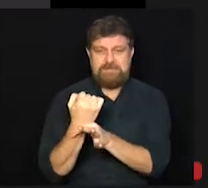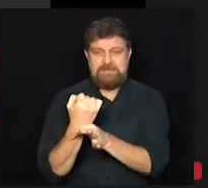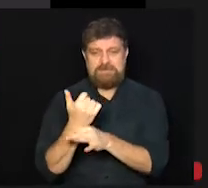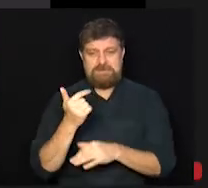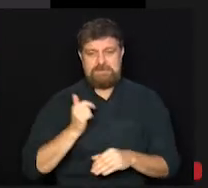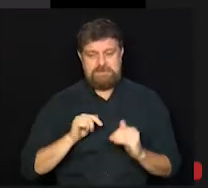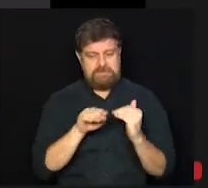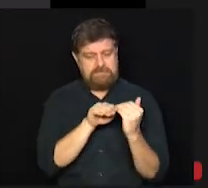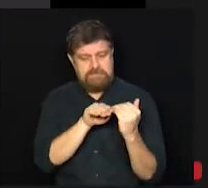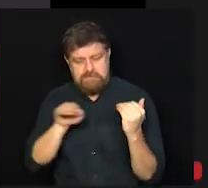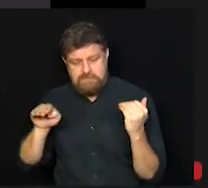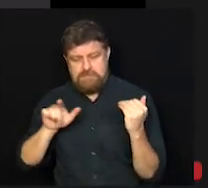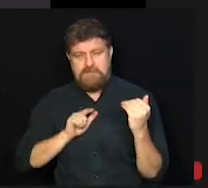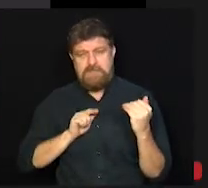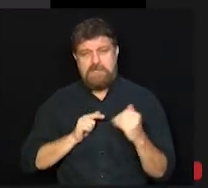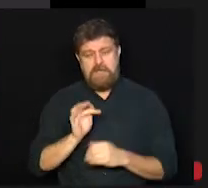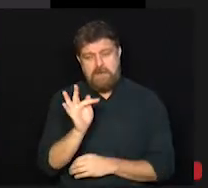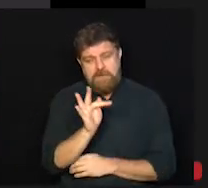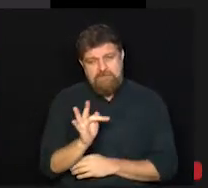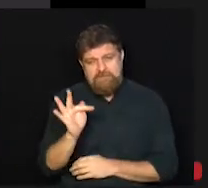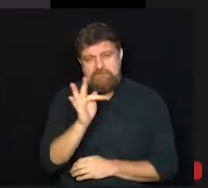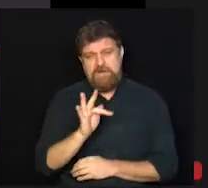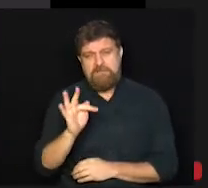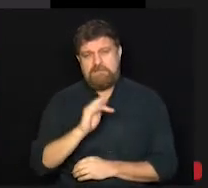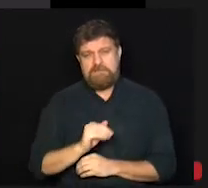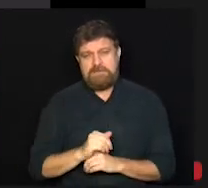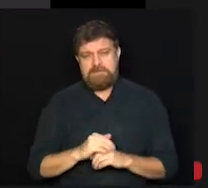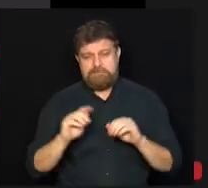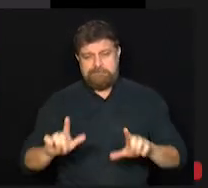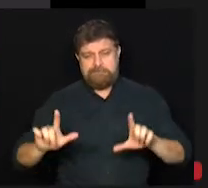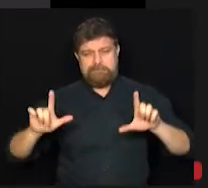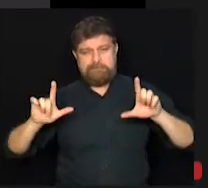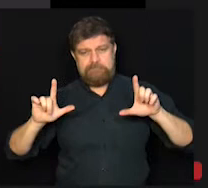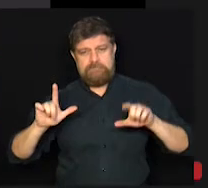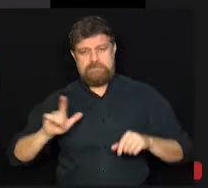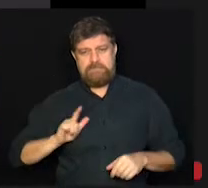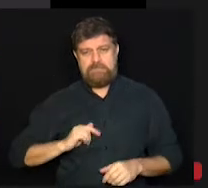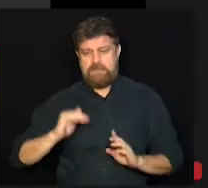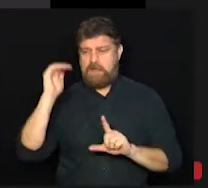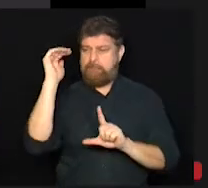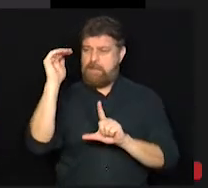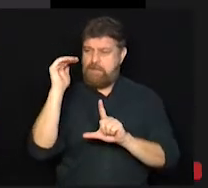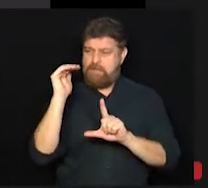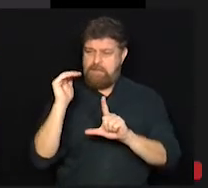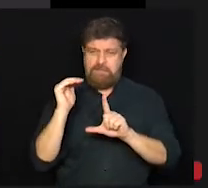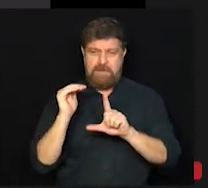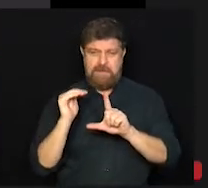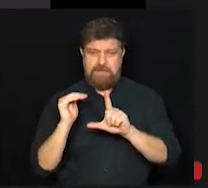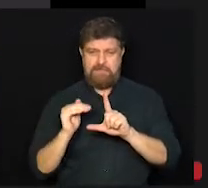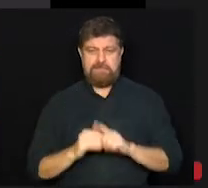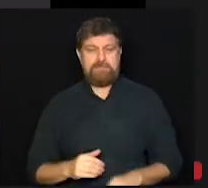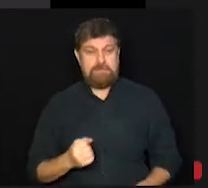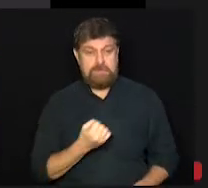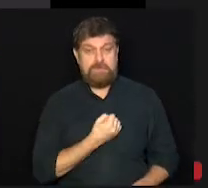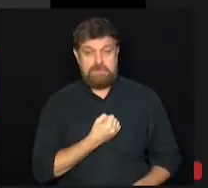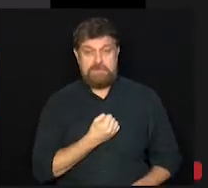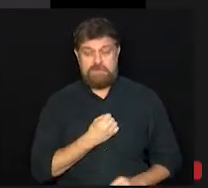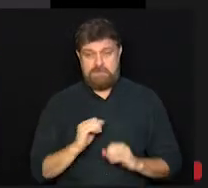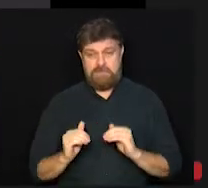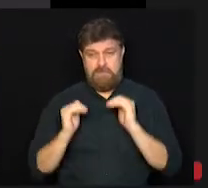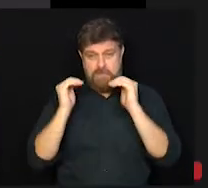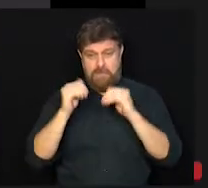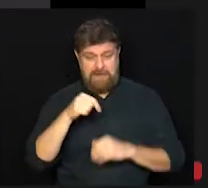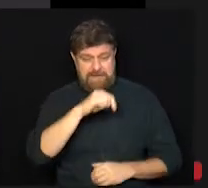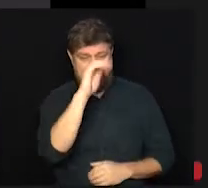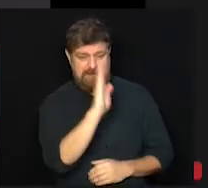uma universidade que aparece, vamos dizer assim, em rankings nacionais e internacionais de uma boa maneira. Na verdade, no ranking nacional,